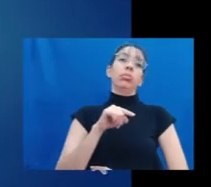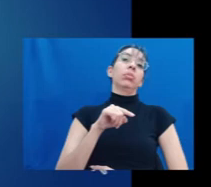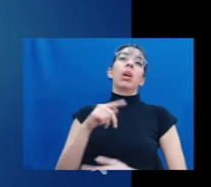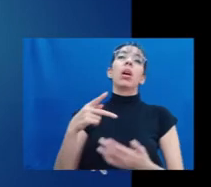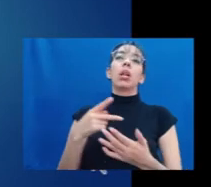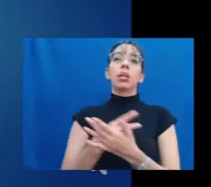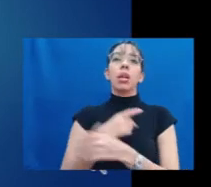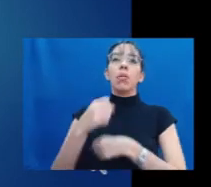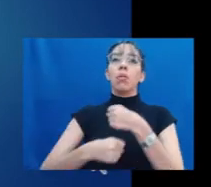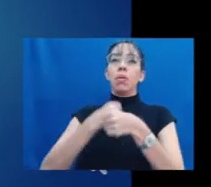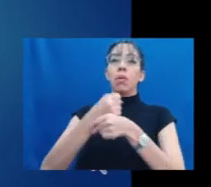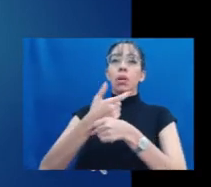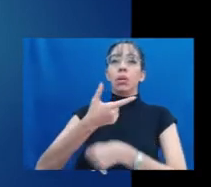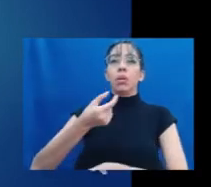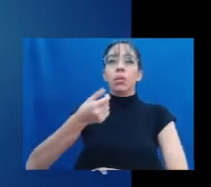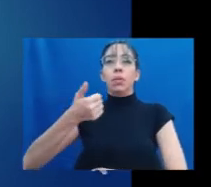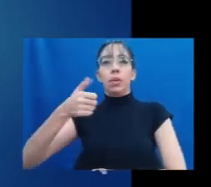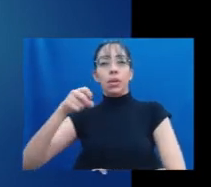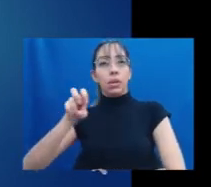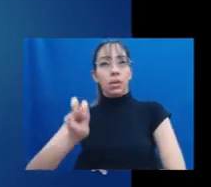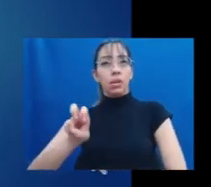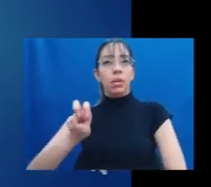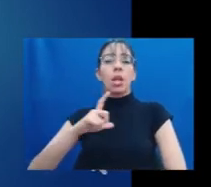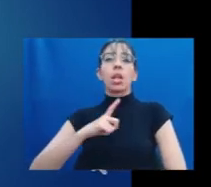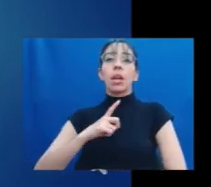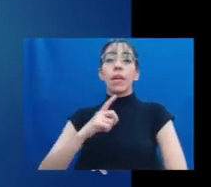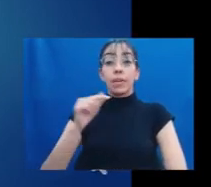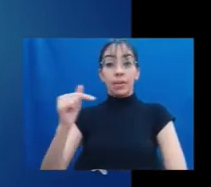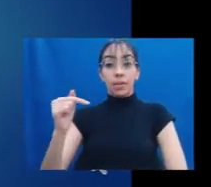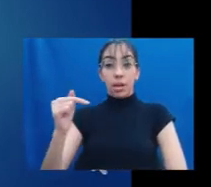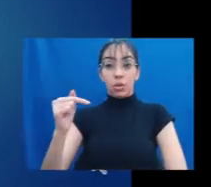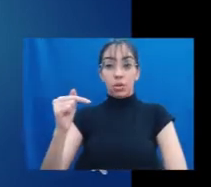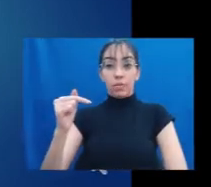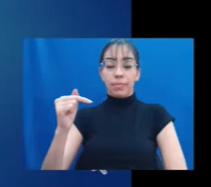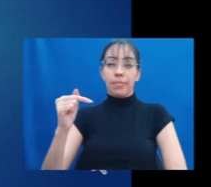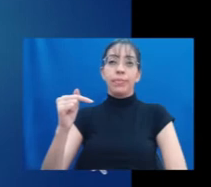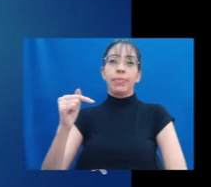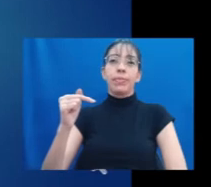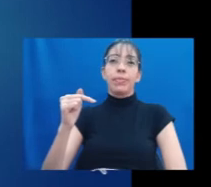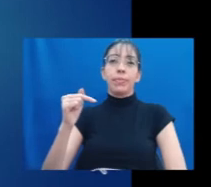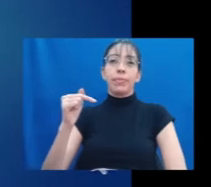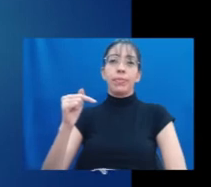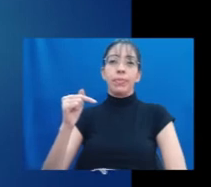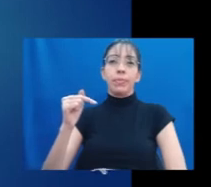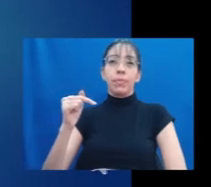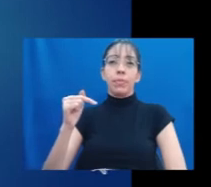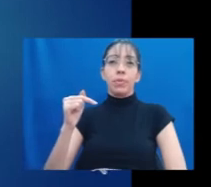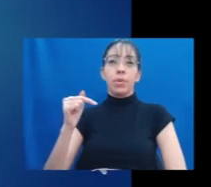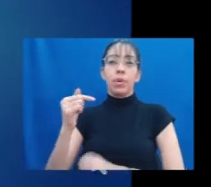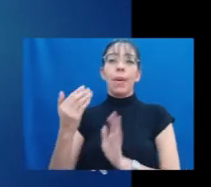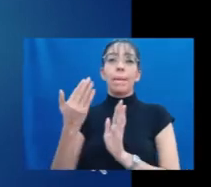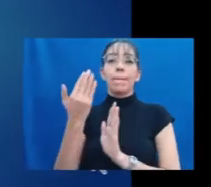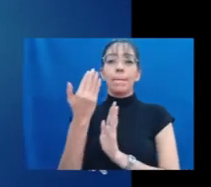Né? E esse acidente aconteceu em outubro de 2015, houveram 7 feridos e um